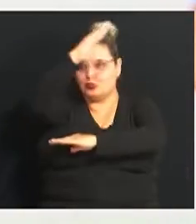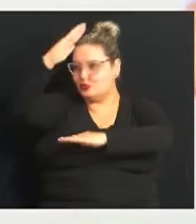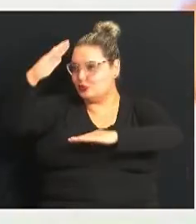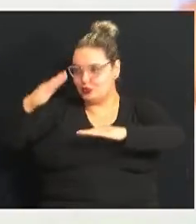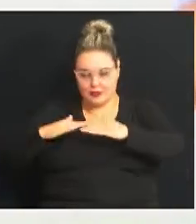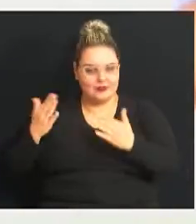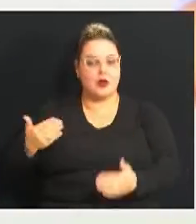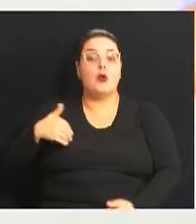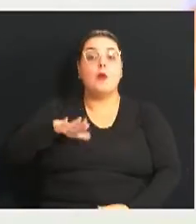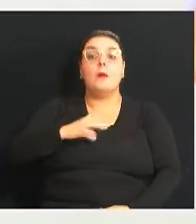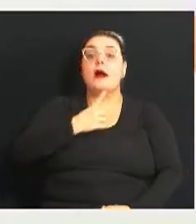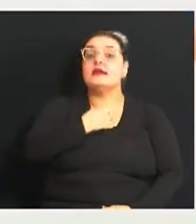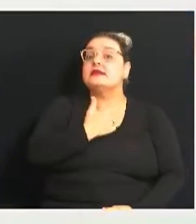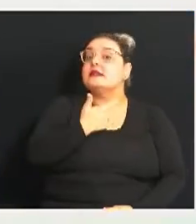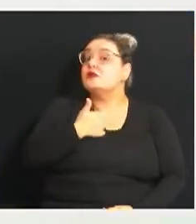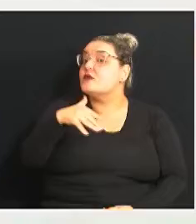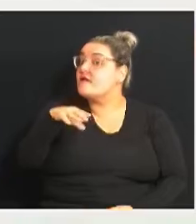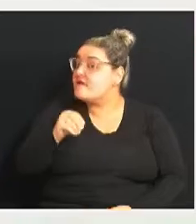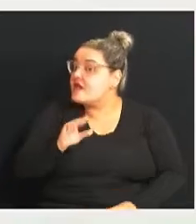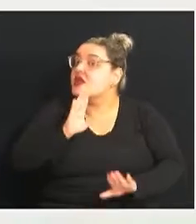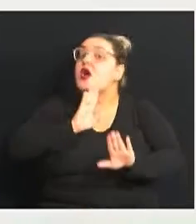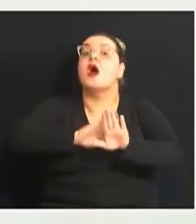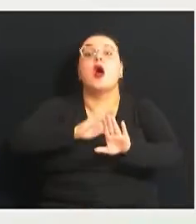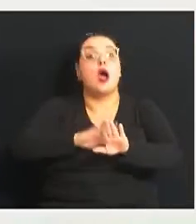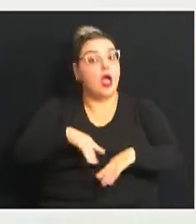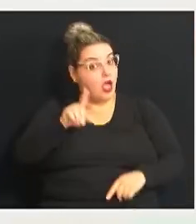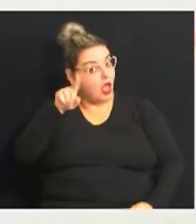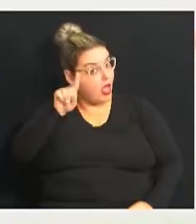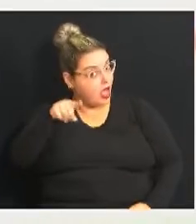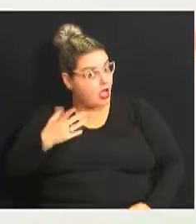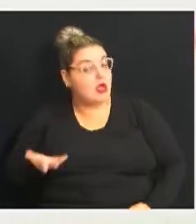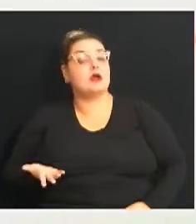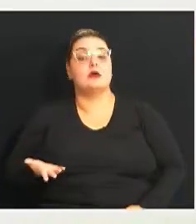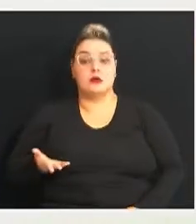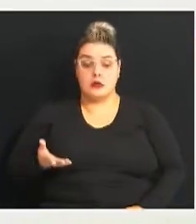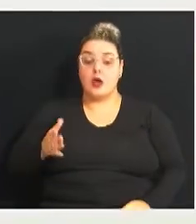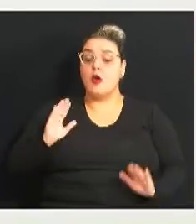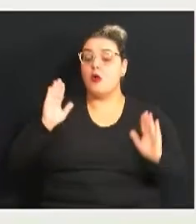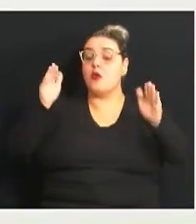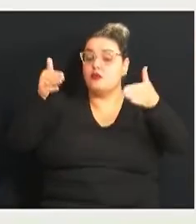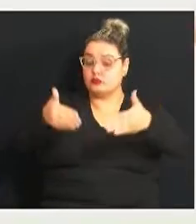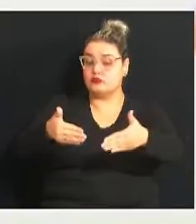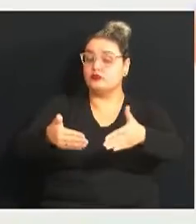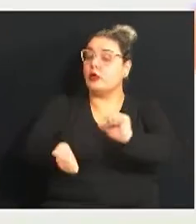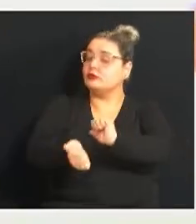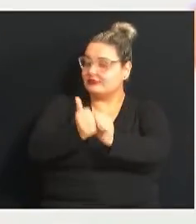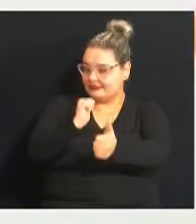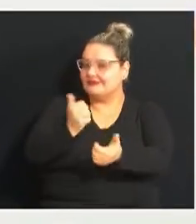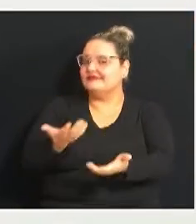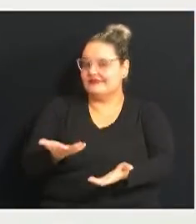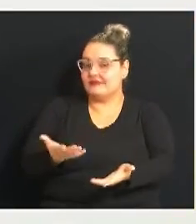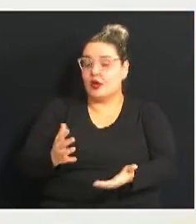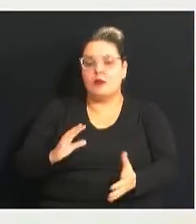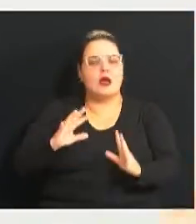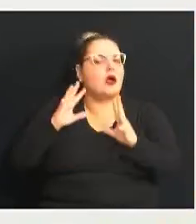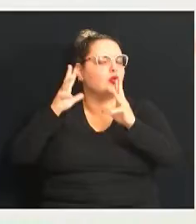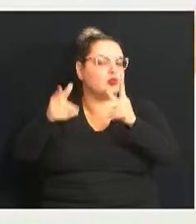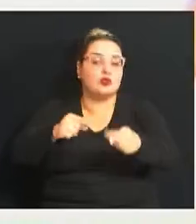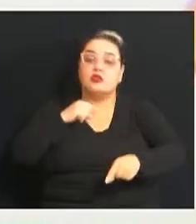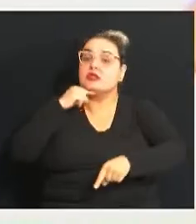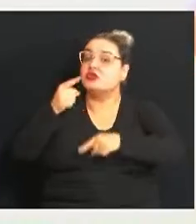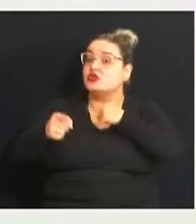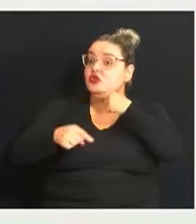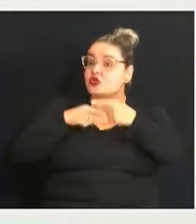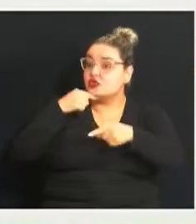de 120 atividades ligadas ao esporte. E para isso, para tirar todas essas dúvidas